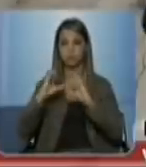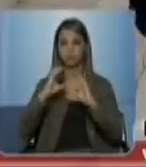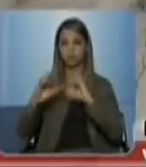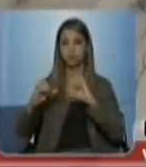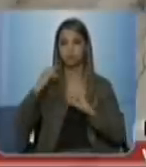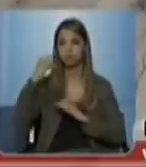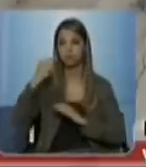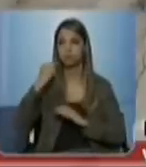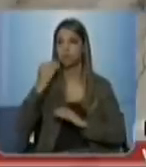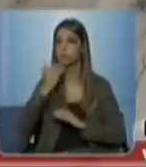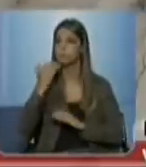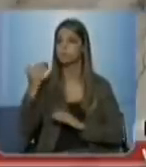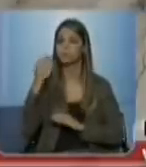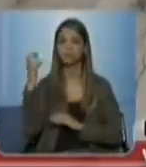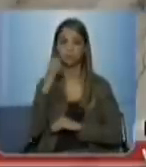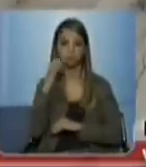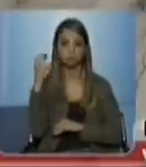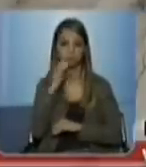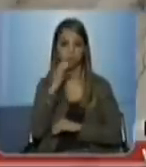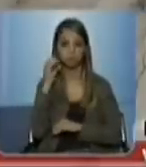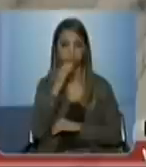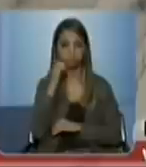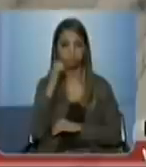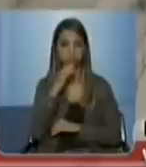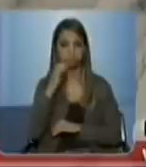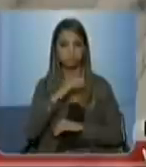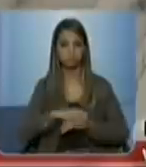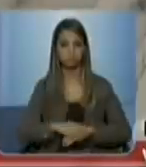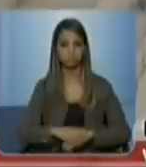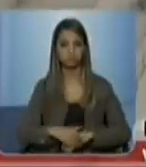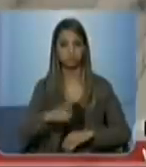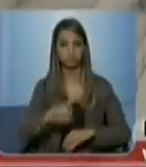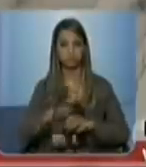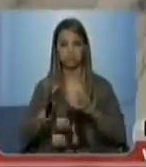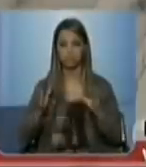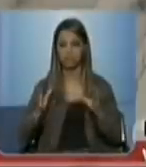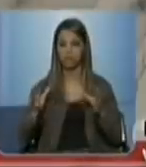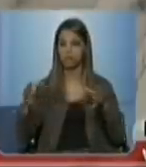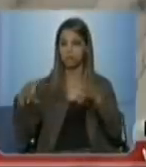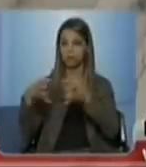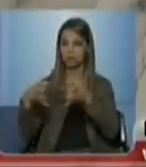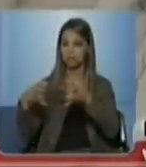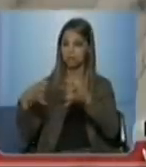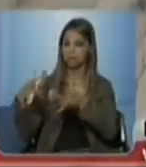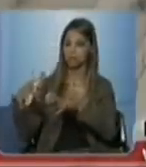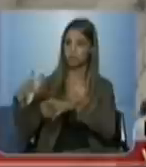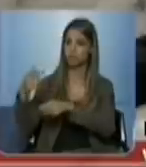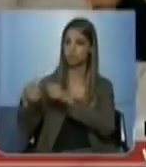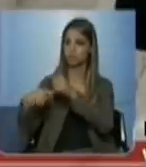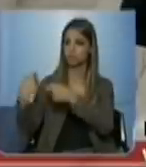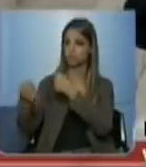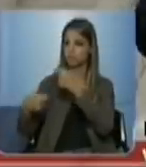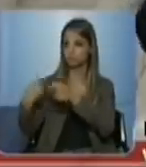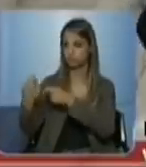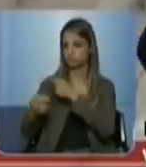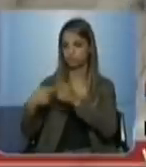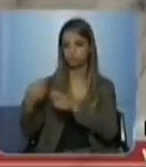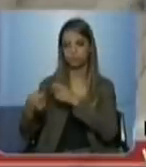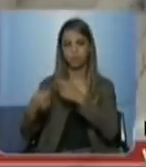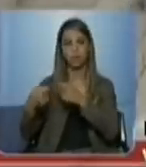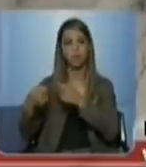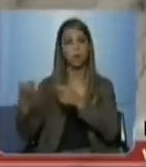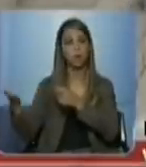pedir urgência eh para que a comissão de de atividades econômicas